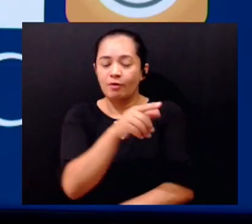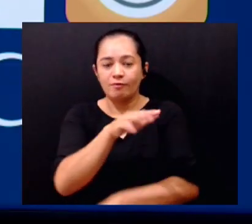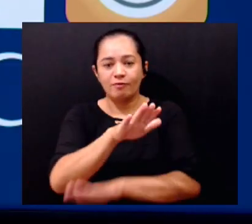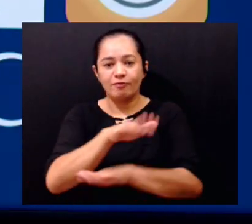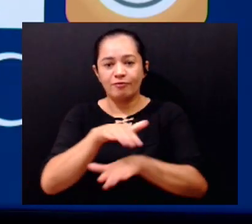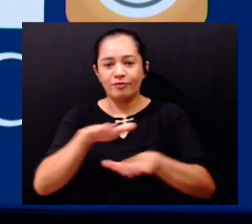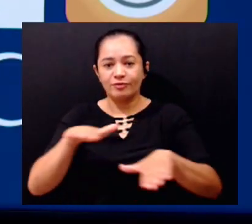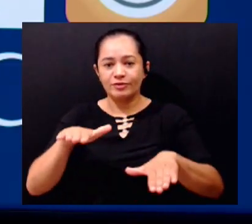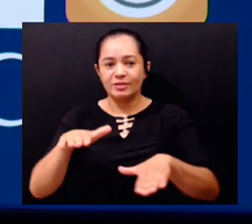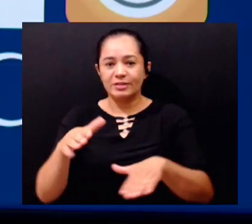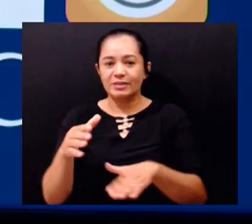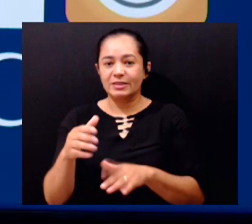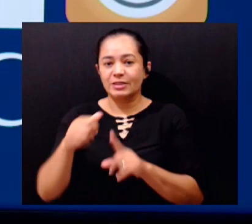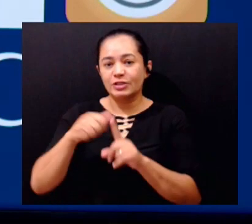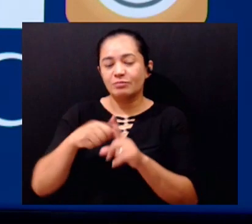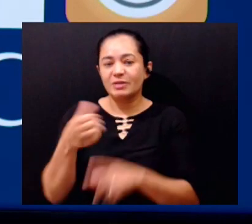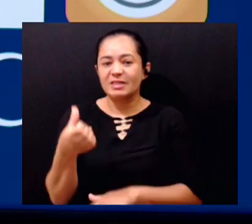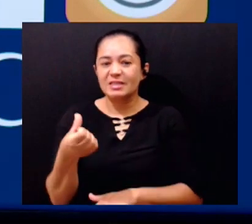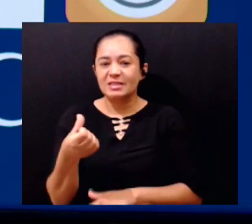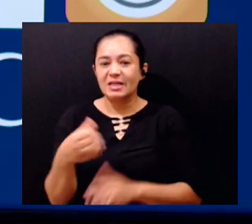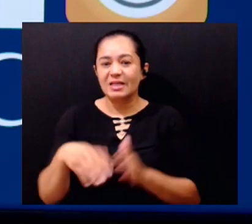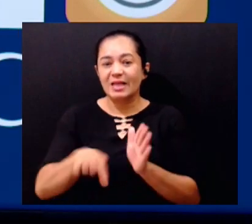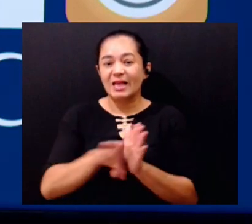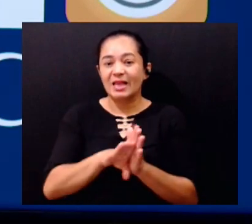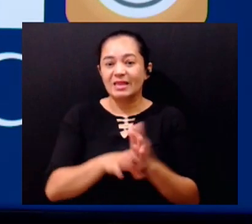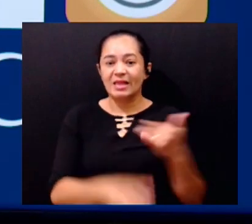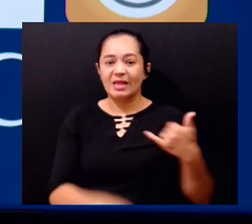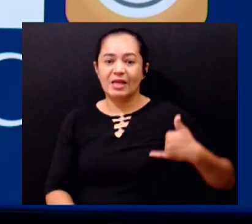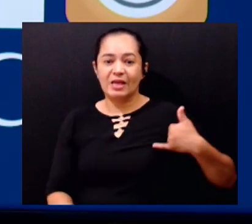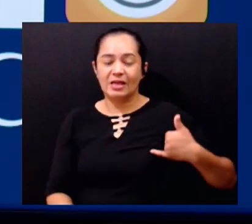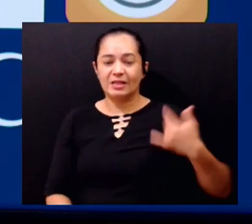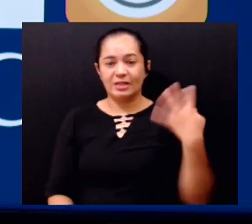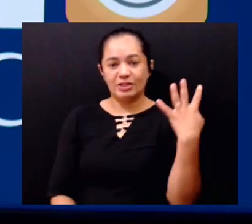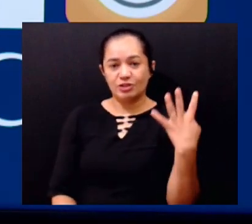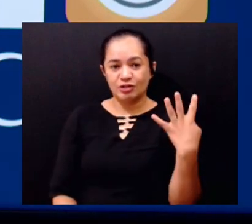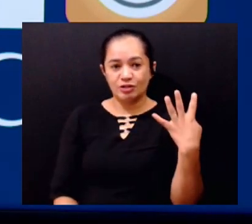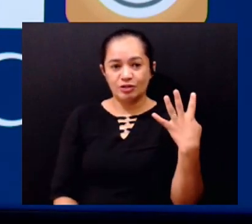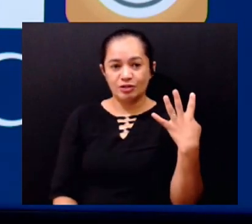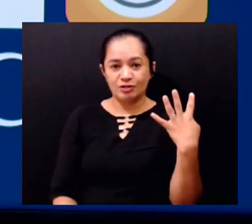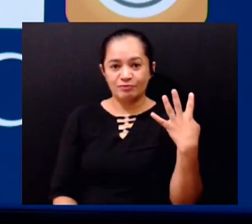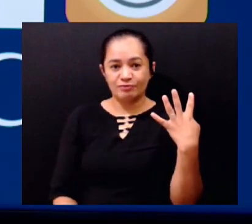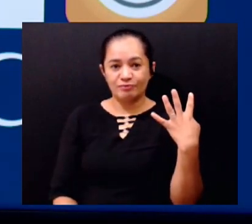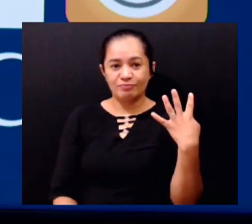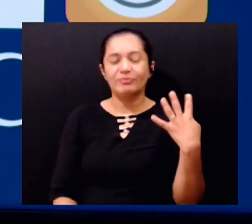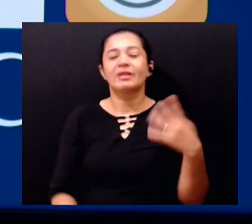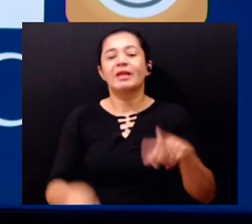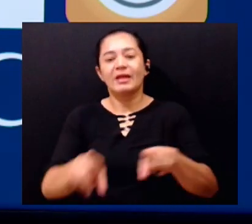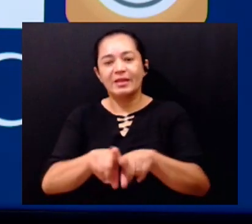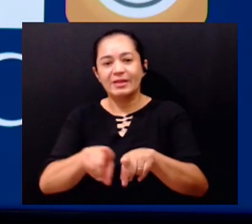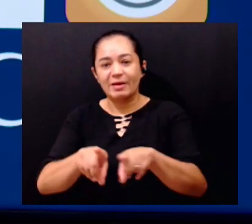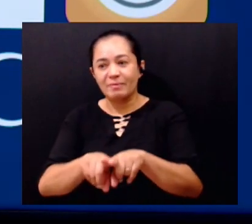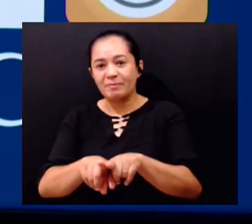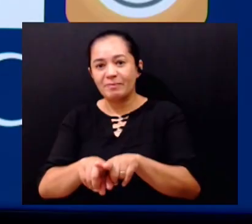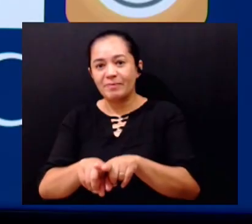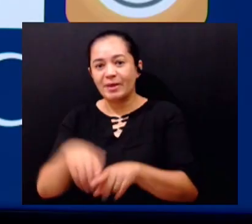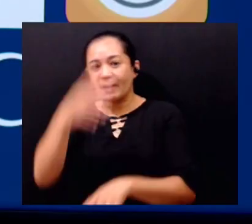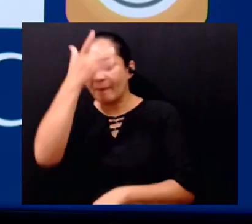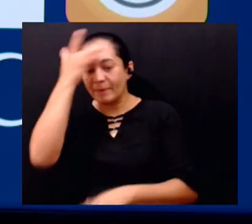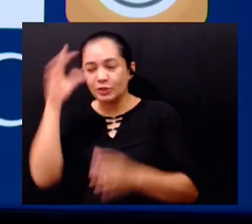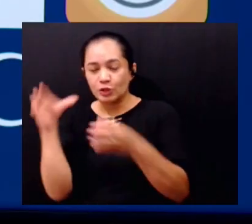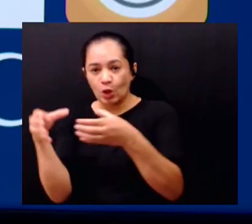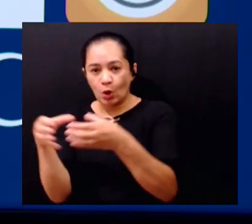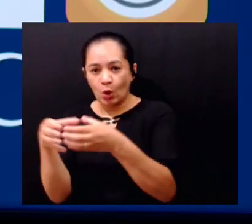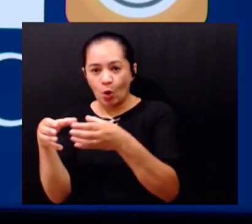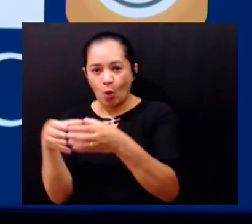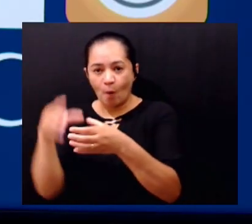4 anos e para pessoas a partir de 12 anos que pertençam, aliás, aos grupos considerados prioritários.